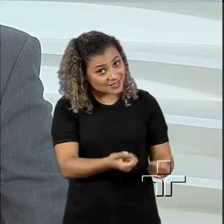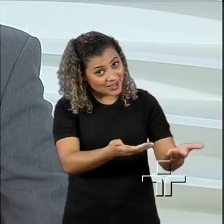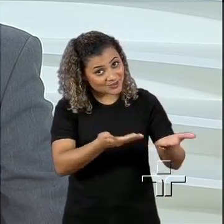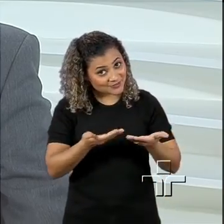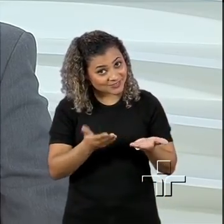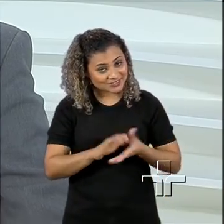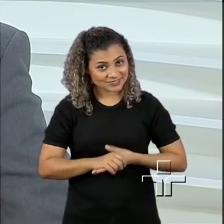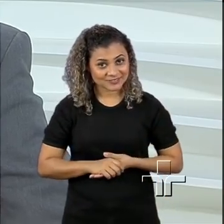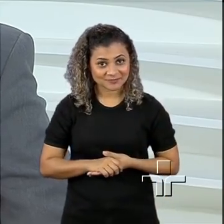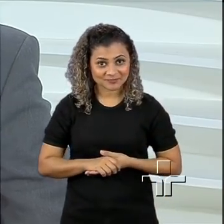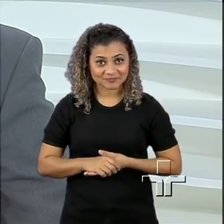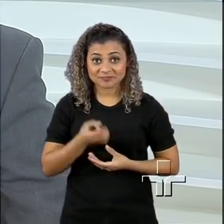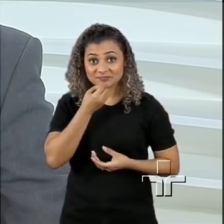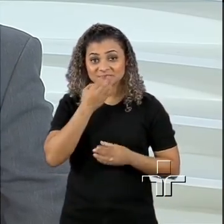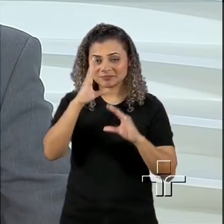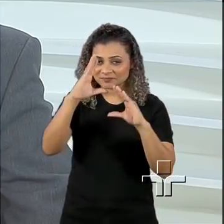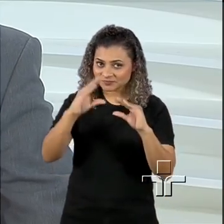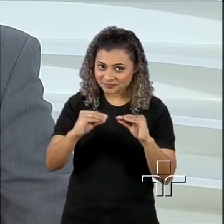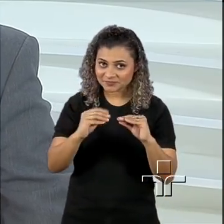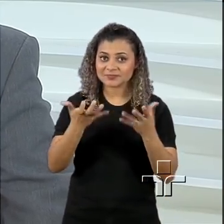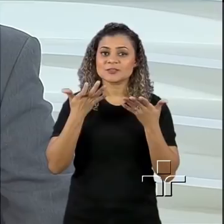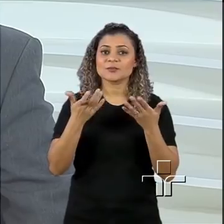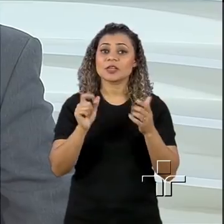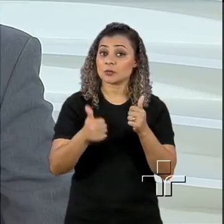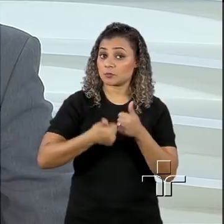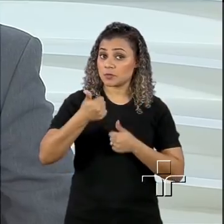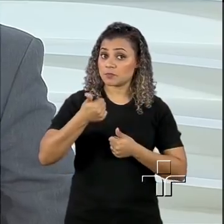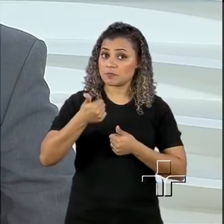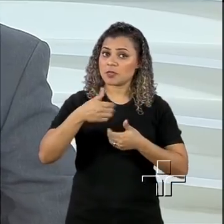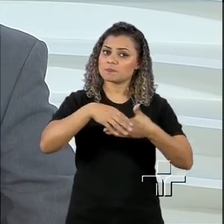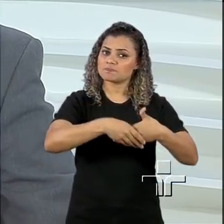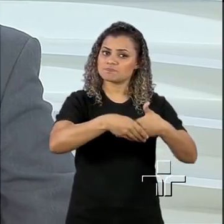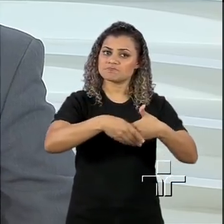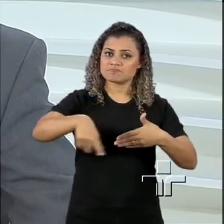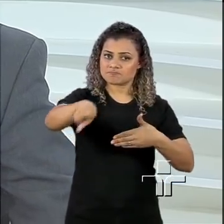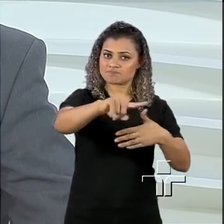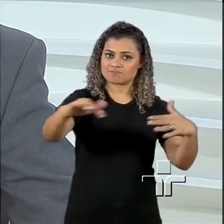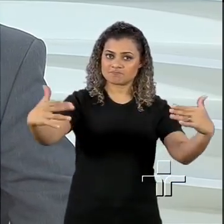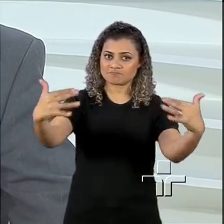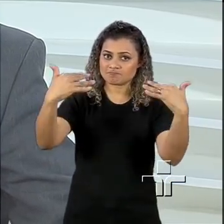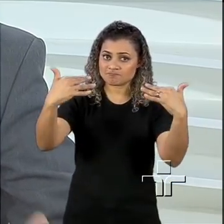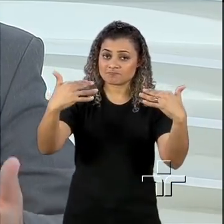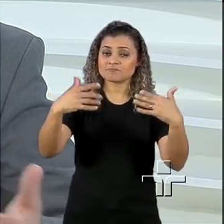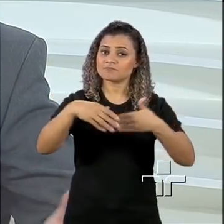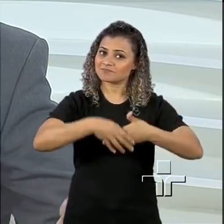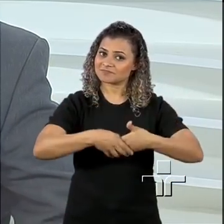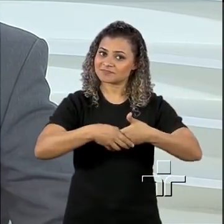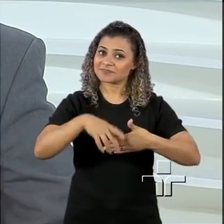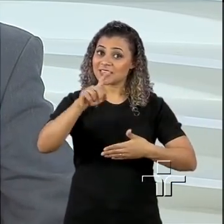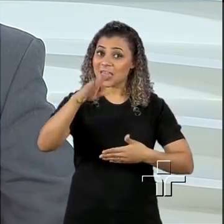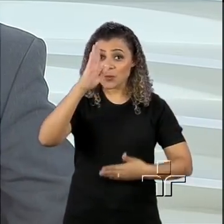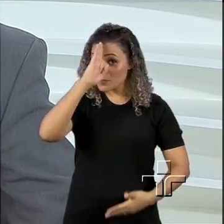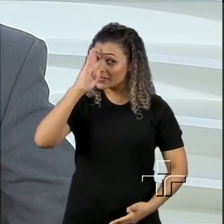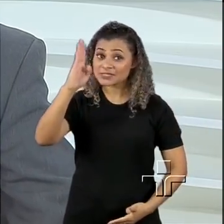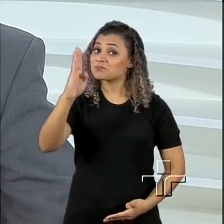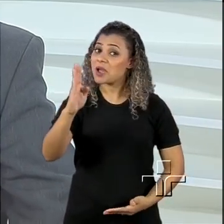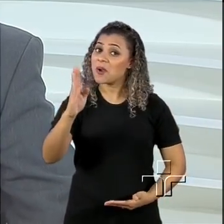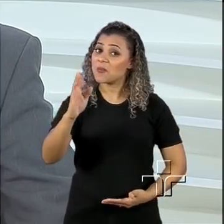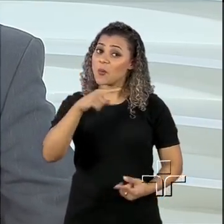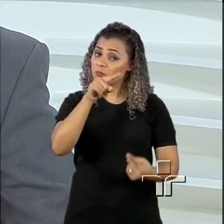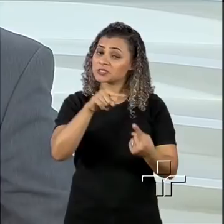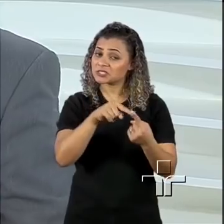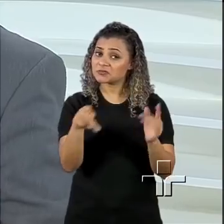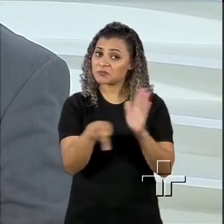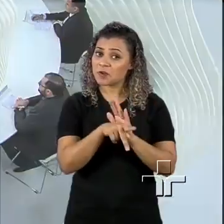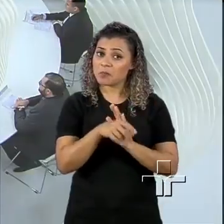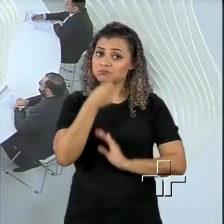convite. Boa noite, Ricardo Lessa. Quero primeiramente cumprimentar os telespectadores, afinal de contas deve ser a grande razão do programa. Quero